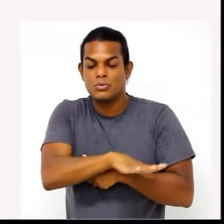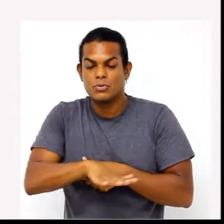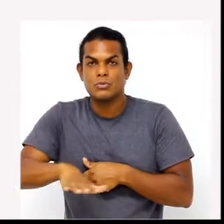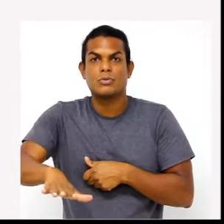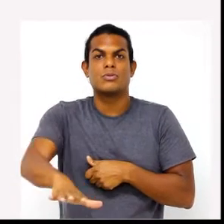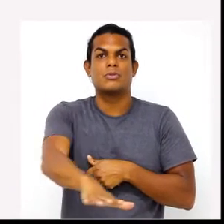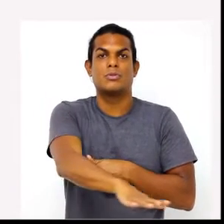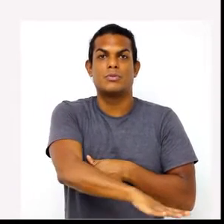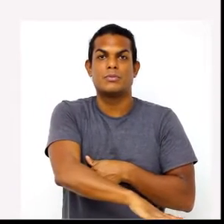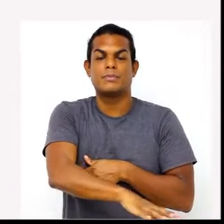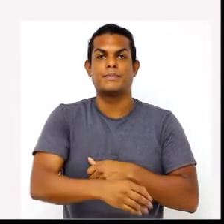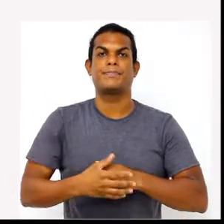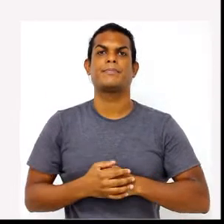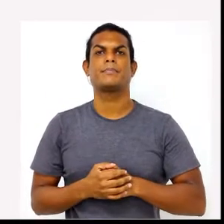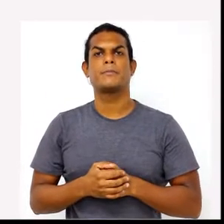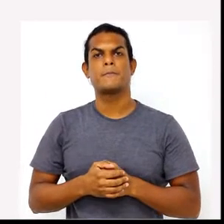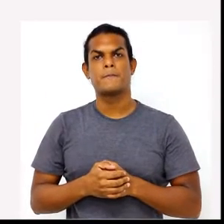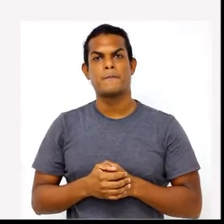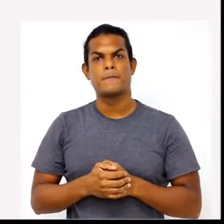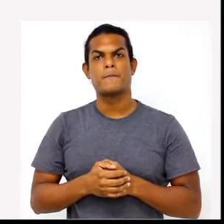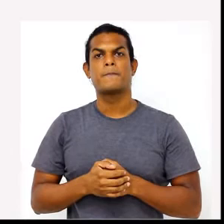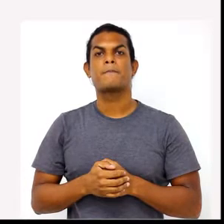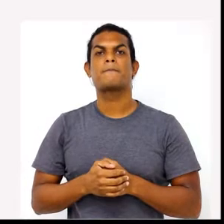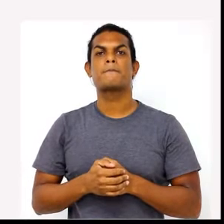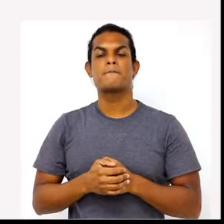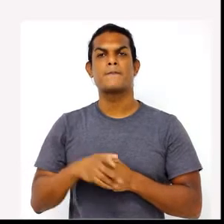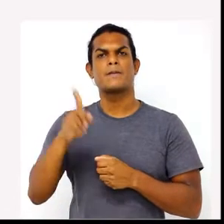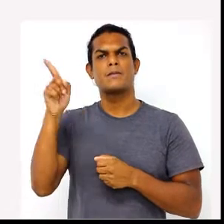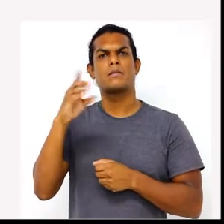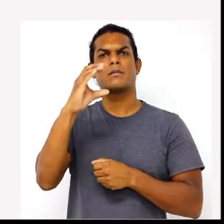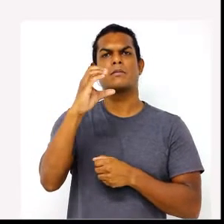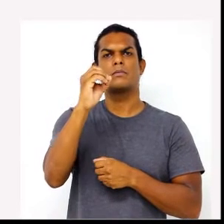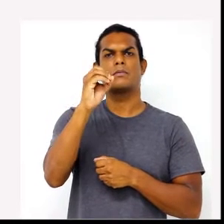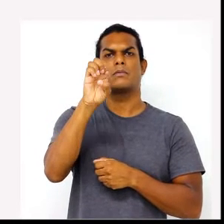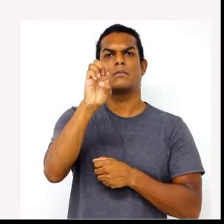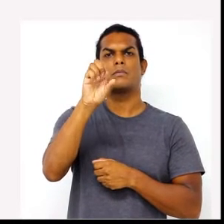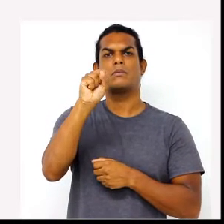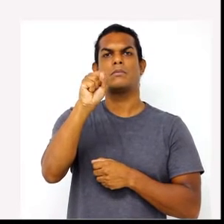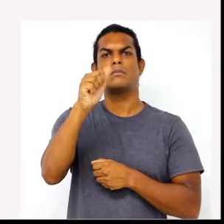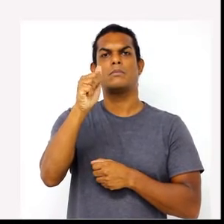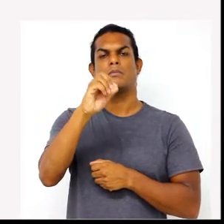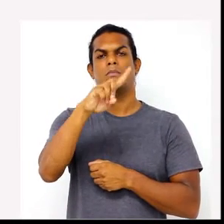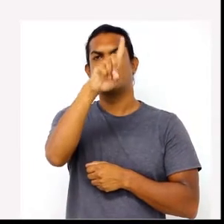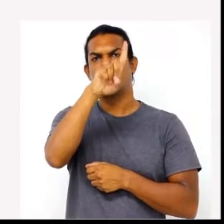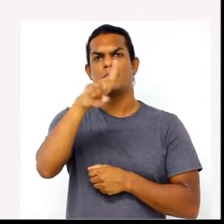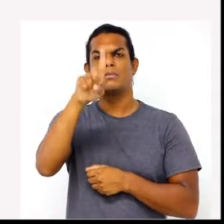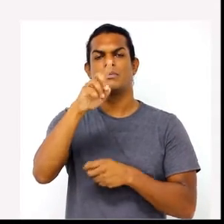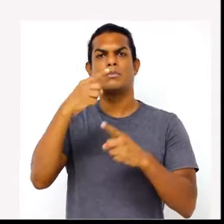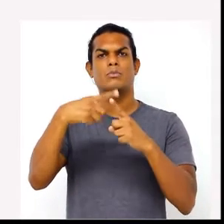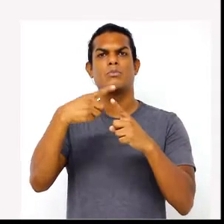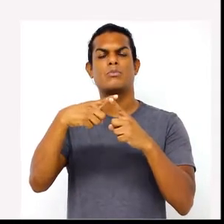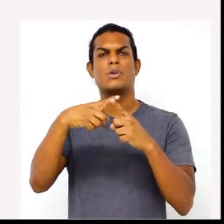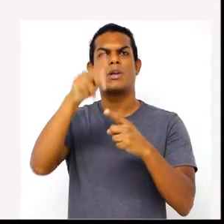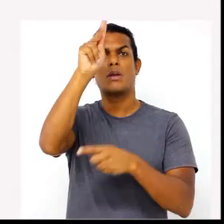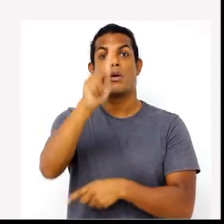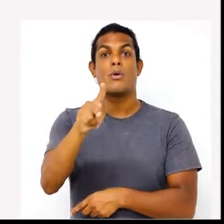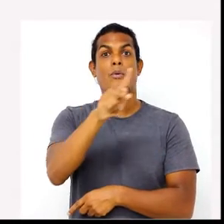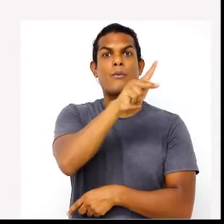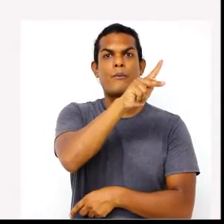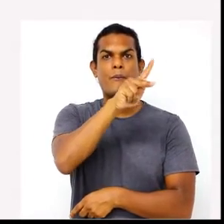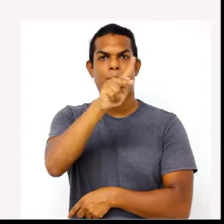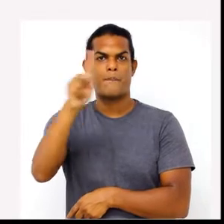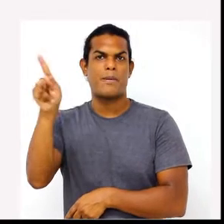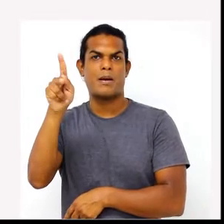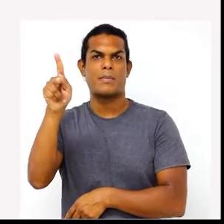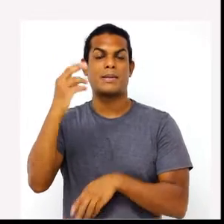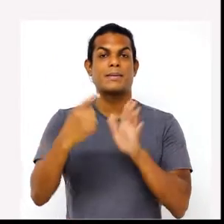chão. Então, nós temos aí um processo de coesão, em que o Papa João Paulo II